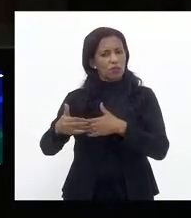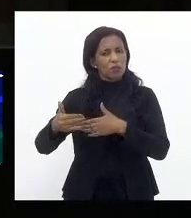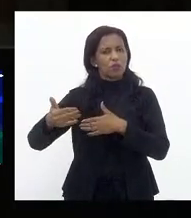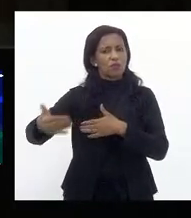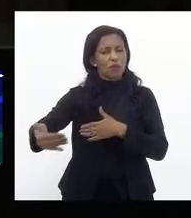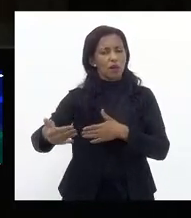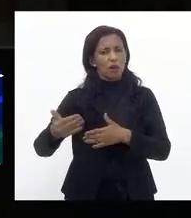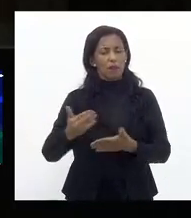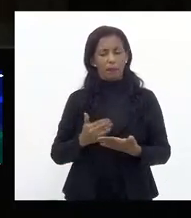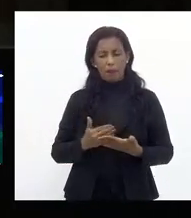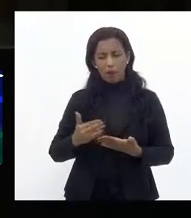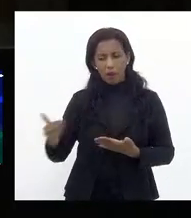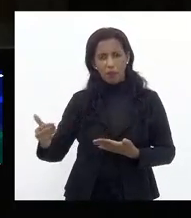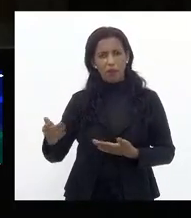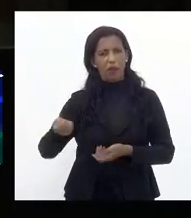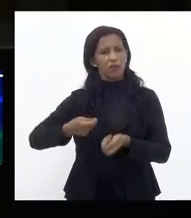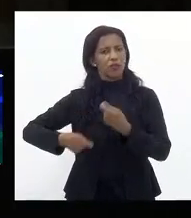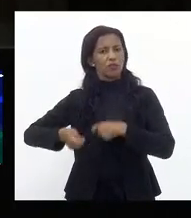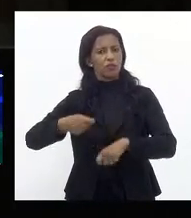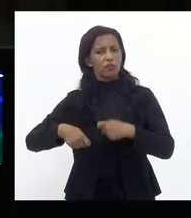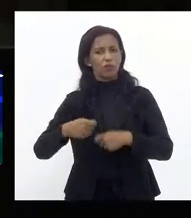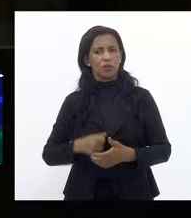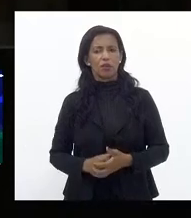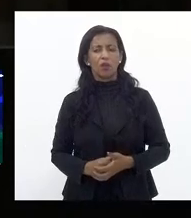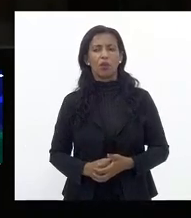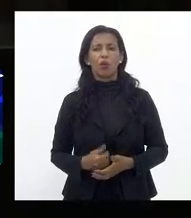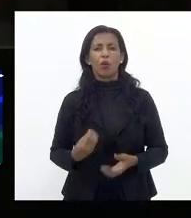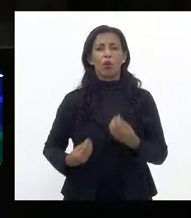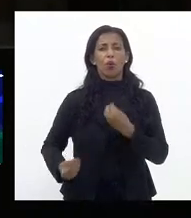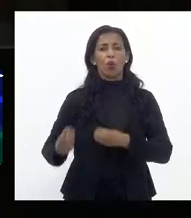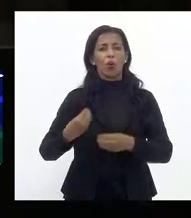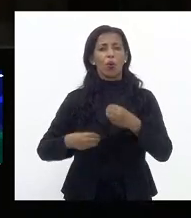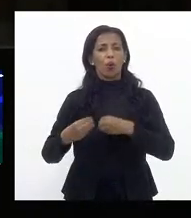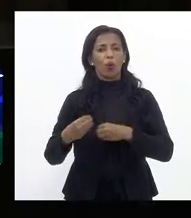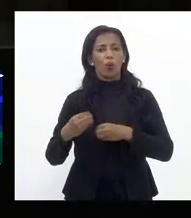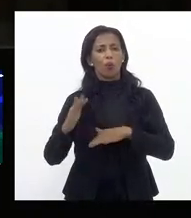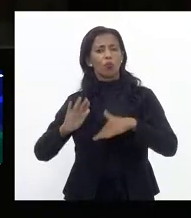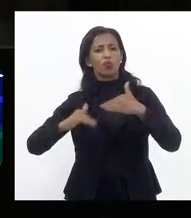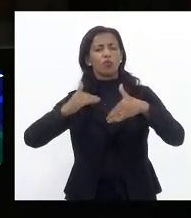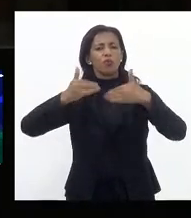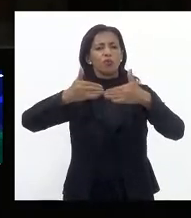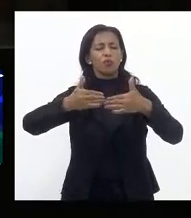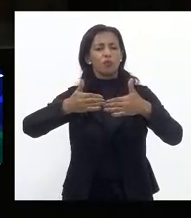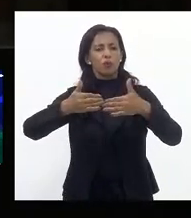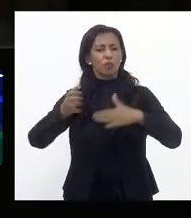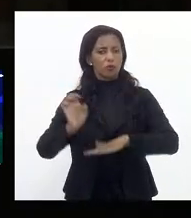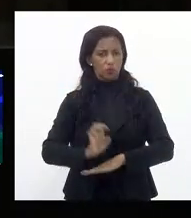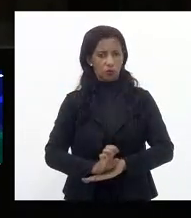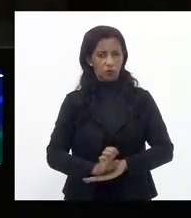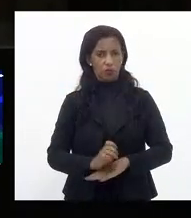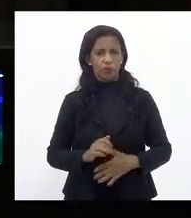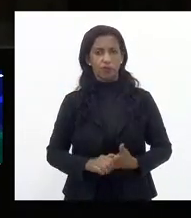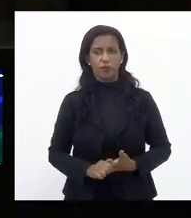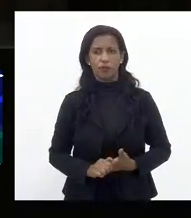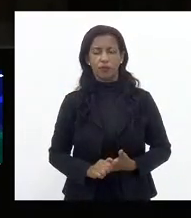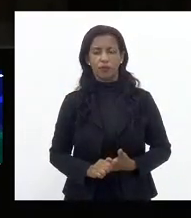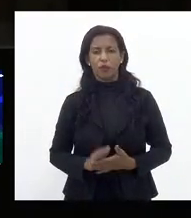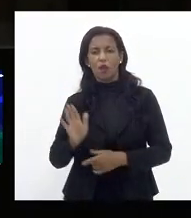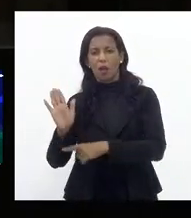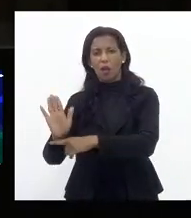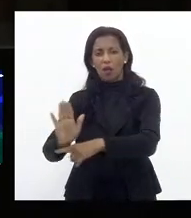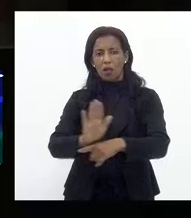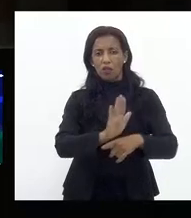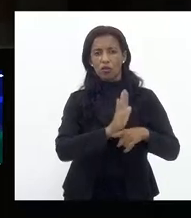para levar a administração como instrumento de desenvolvimento desse Estado, no atendimento